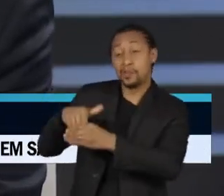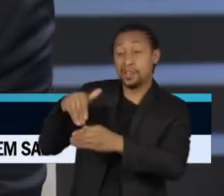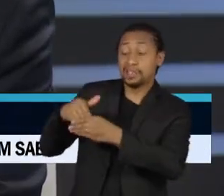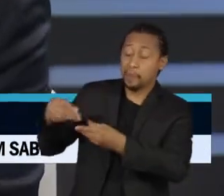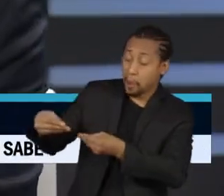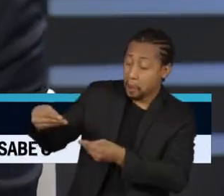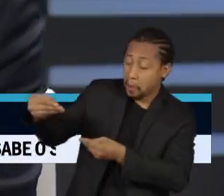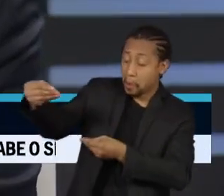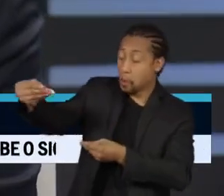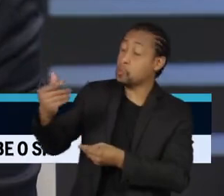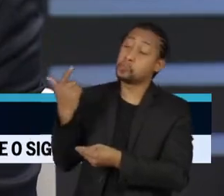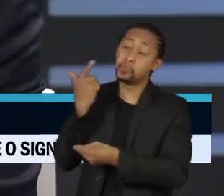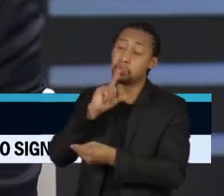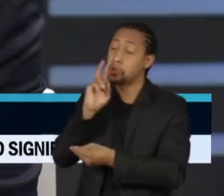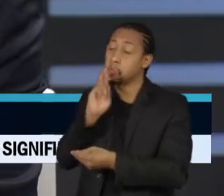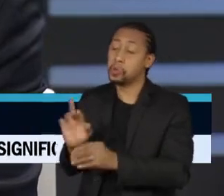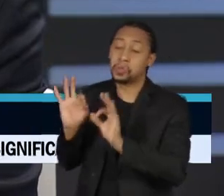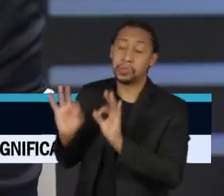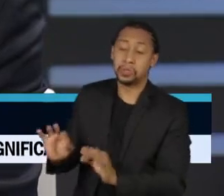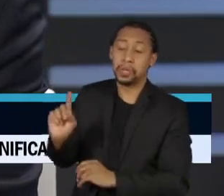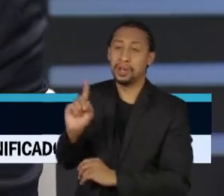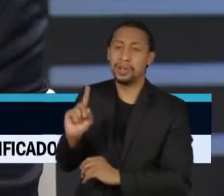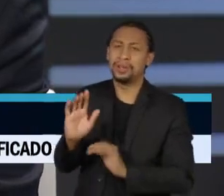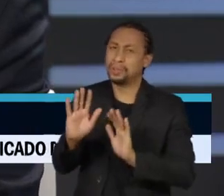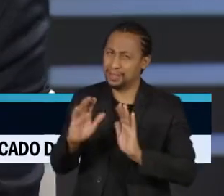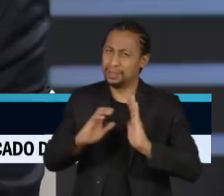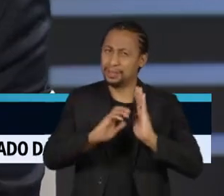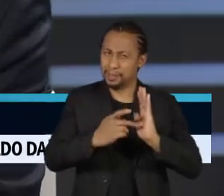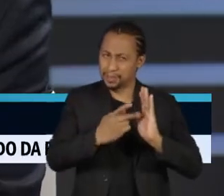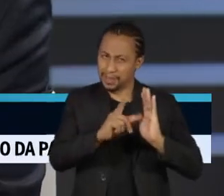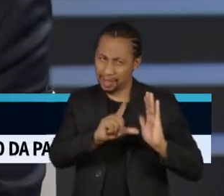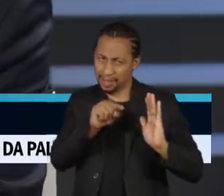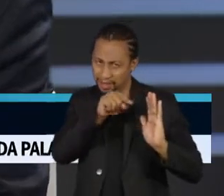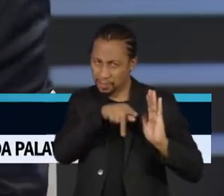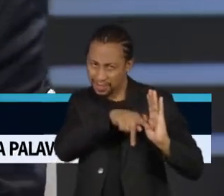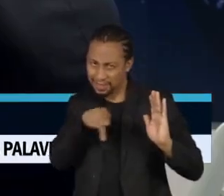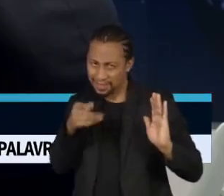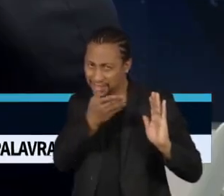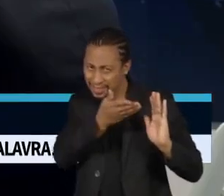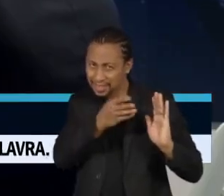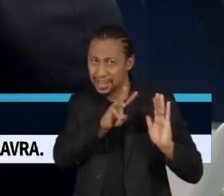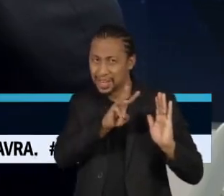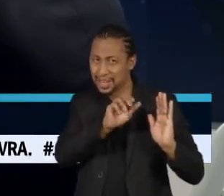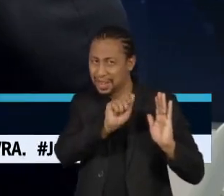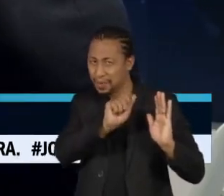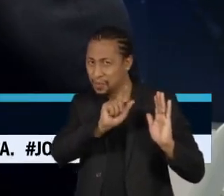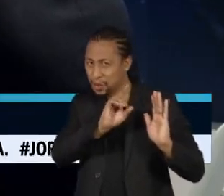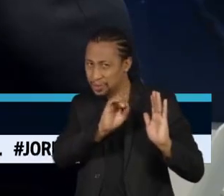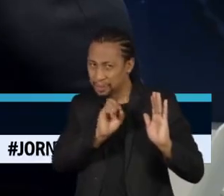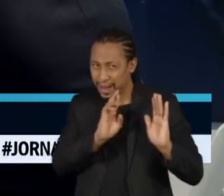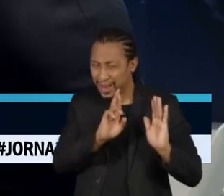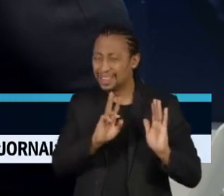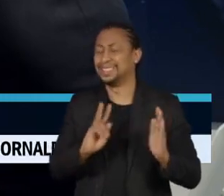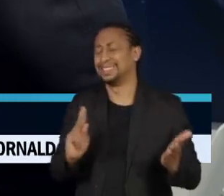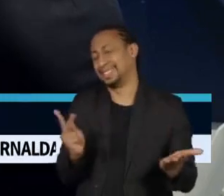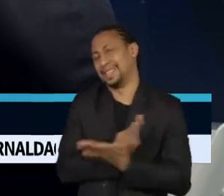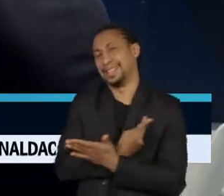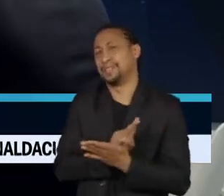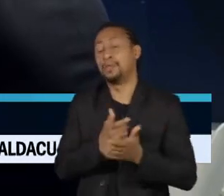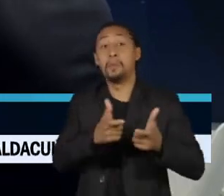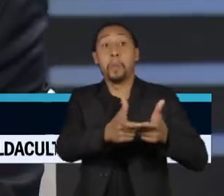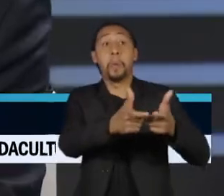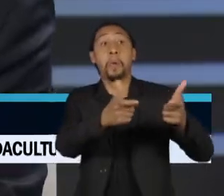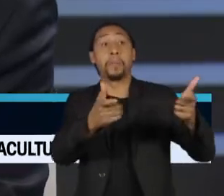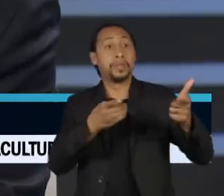coisa. Agora, o presidente do PL está sendo contraditório, porque ele disse que elegeu a maior bancada federal de deputado, elegeu a maior bancada